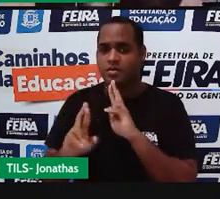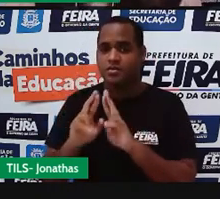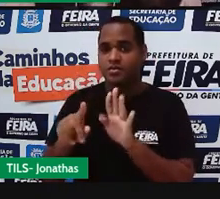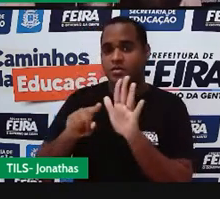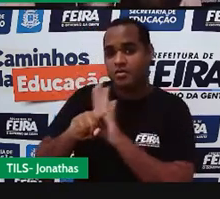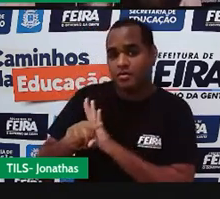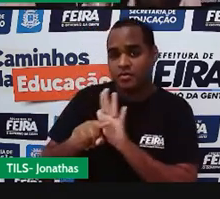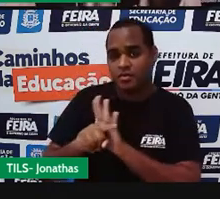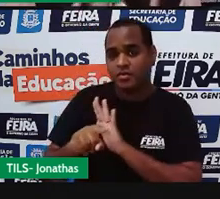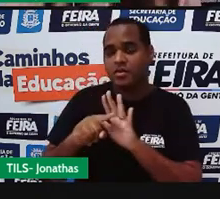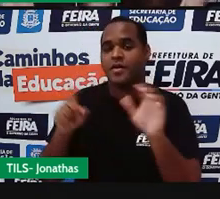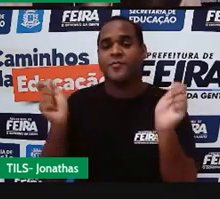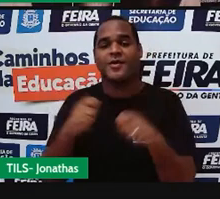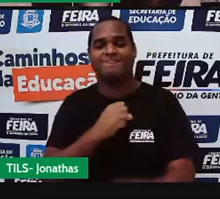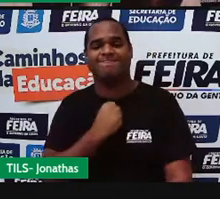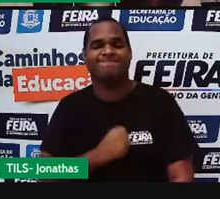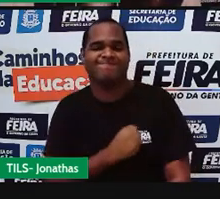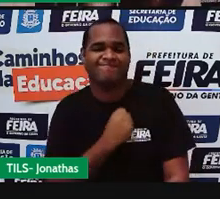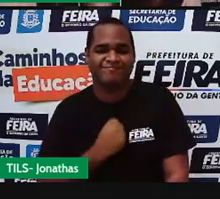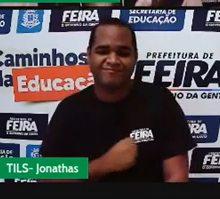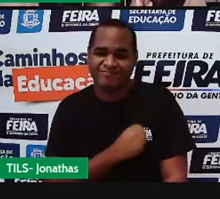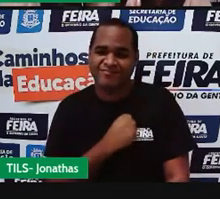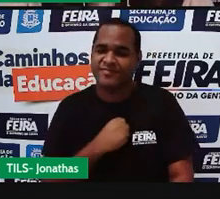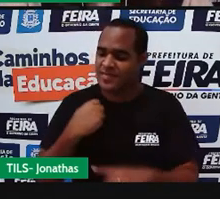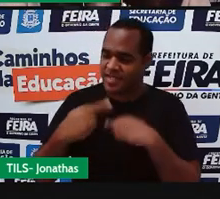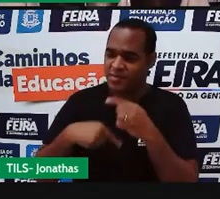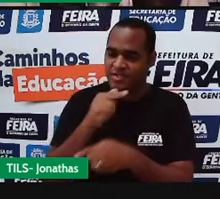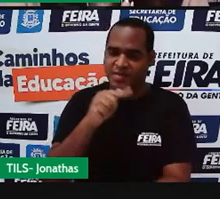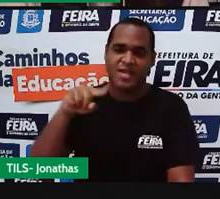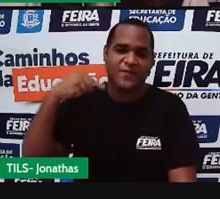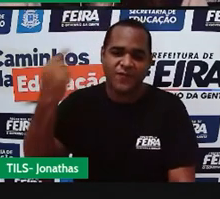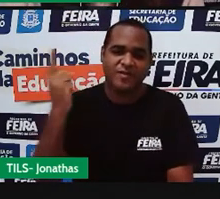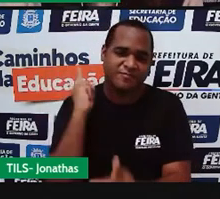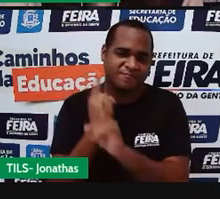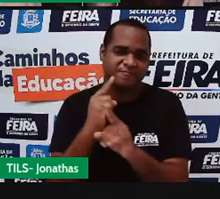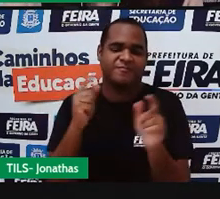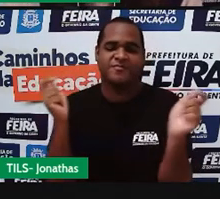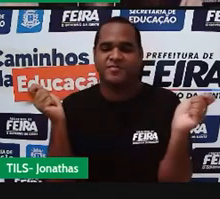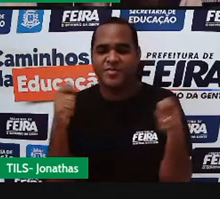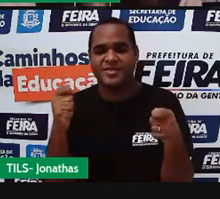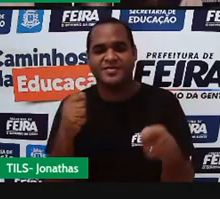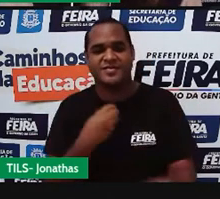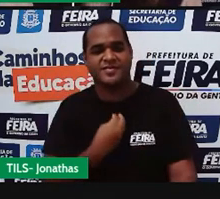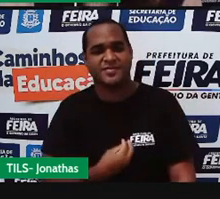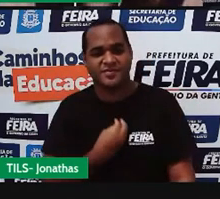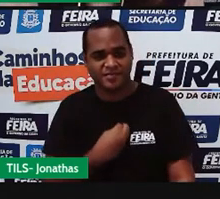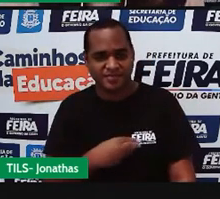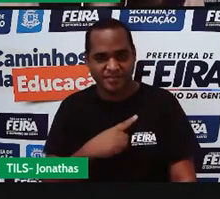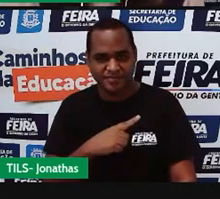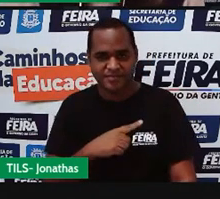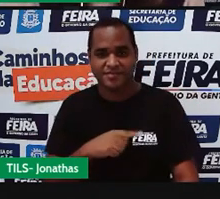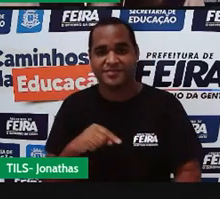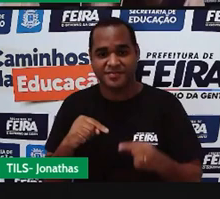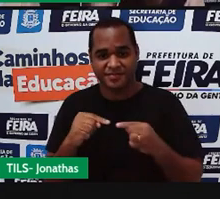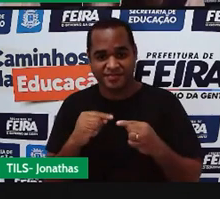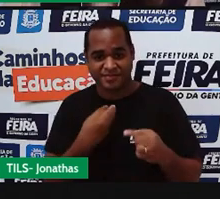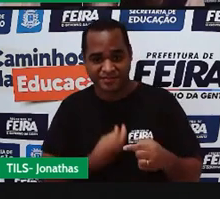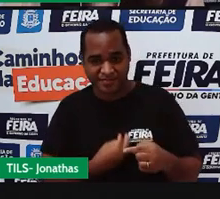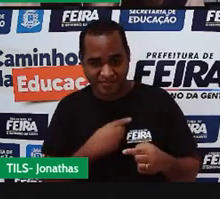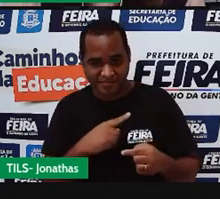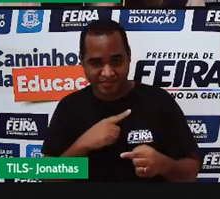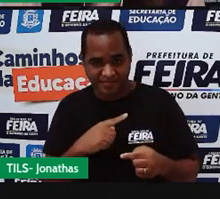eu vou estar aqui outra morrendo de saudade mas semana que vem a gente já tem um encontro marcado e eu vou estar aqui esperando